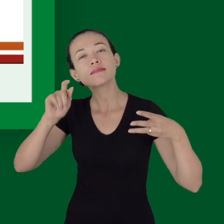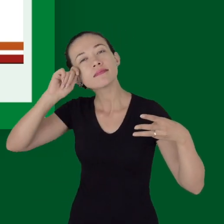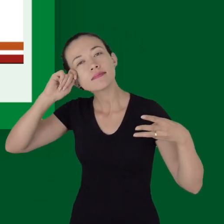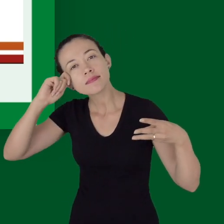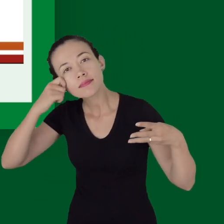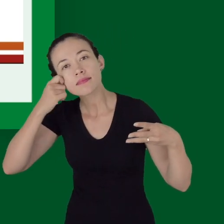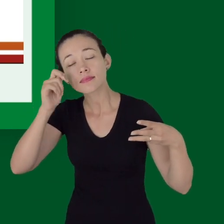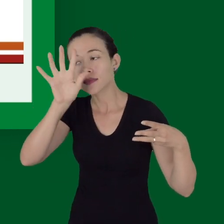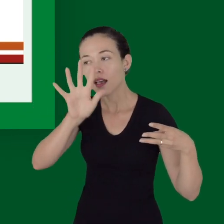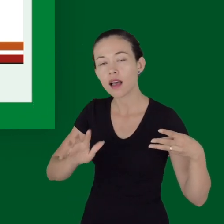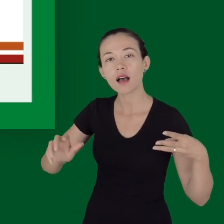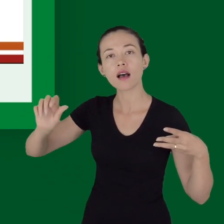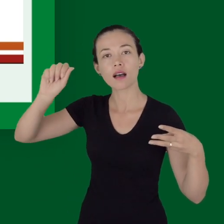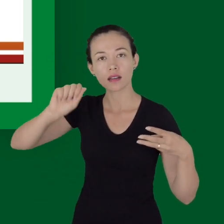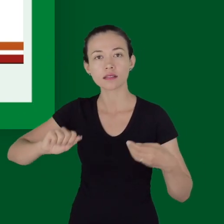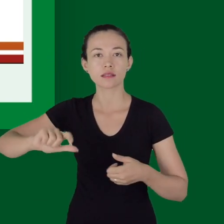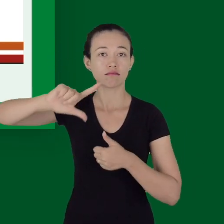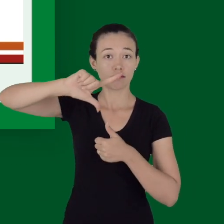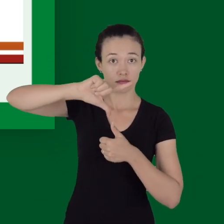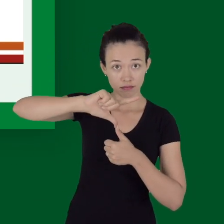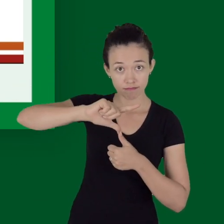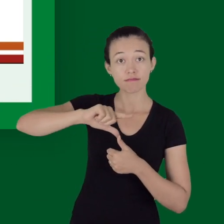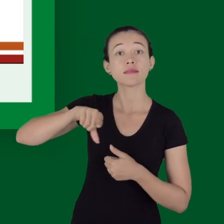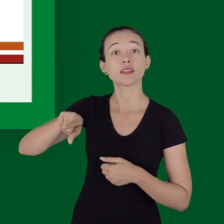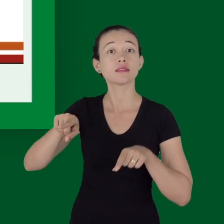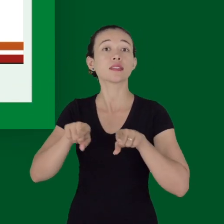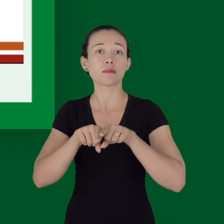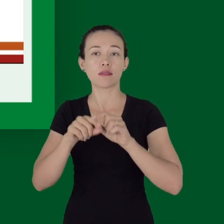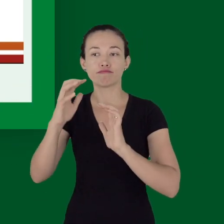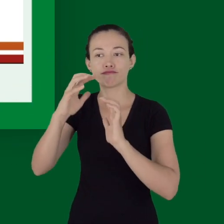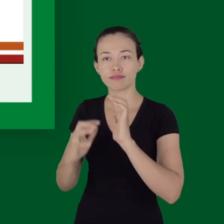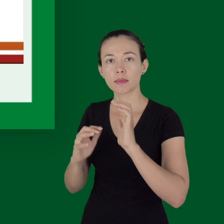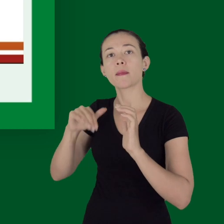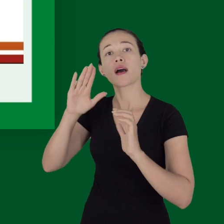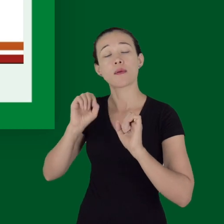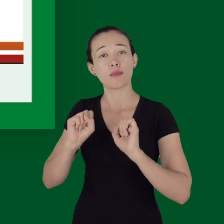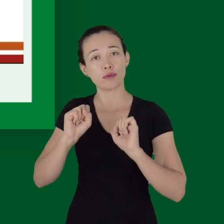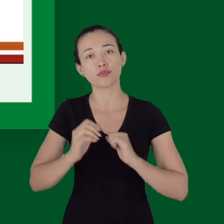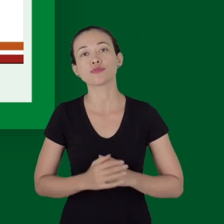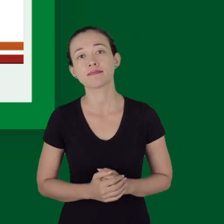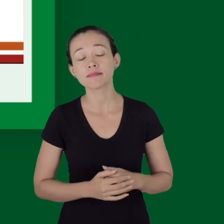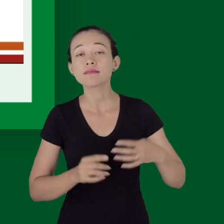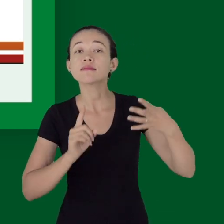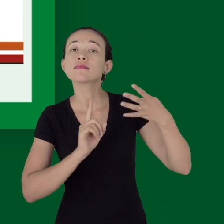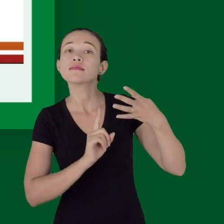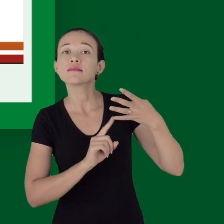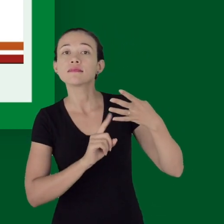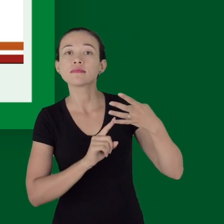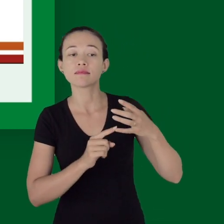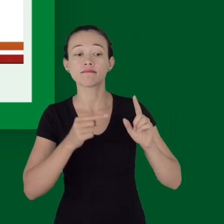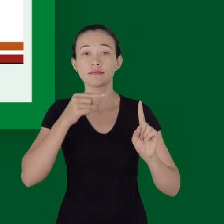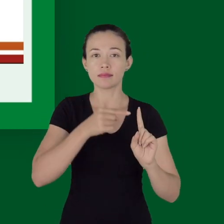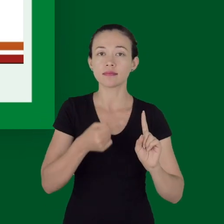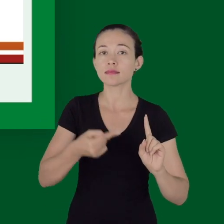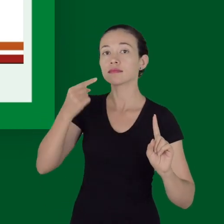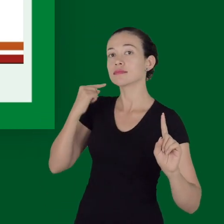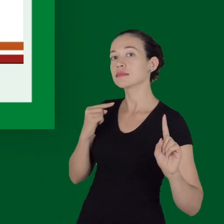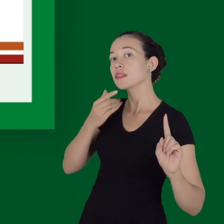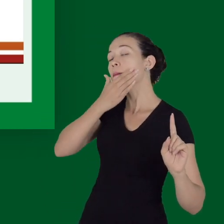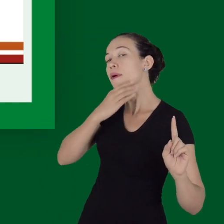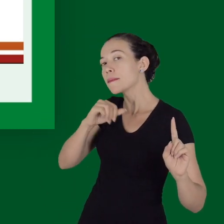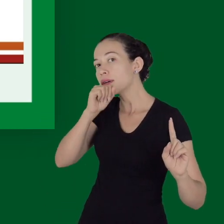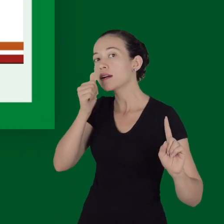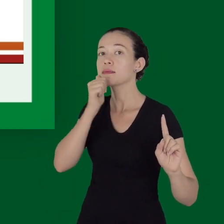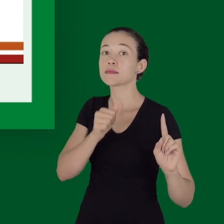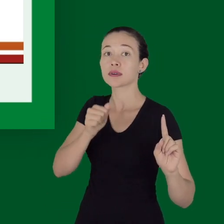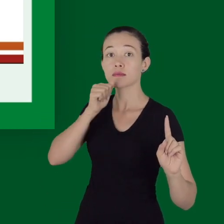mais chance. Os pacientes que são afro-americanos, hispânicos, asiáticos, têm mais chance de ter AVC. E